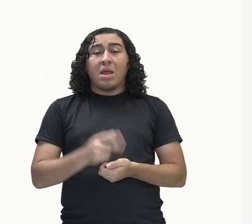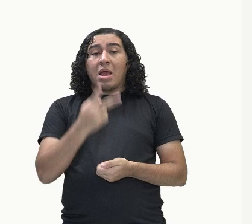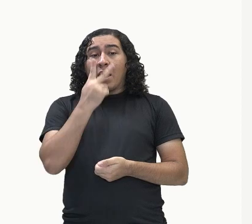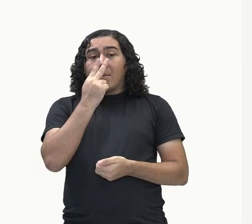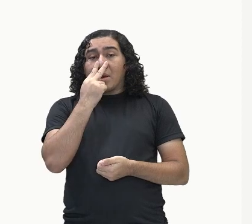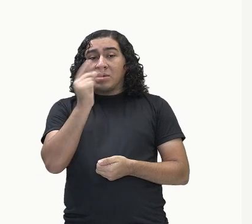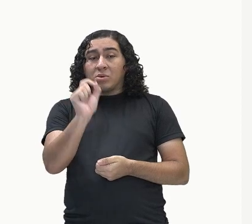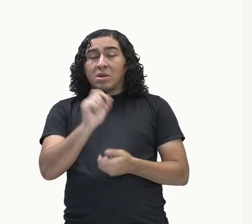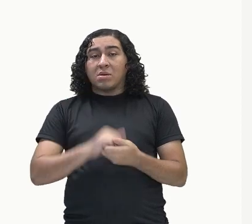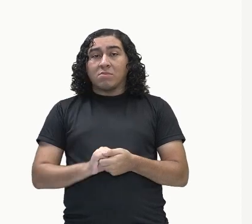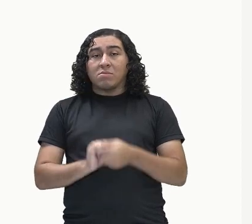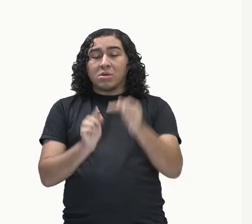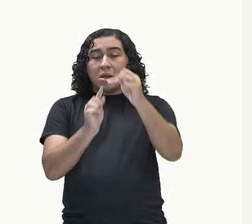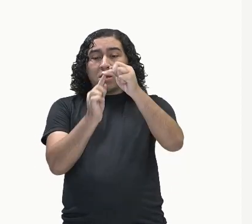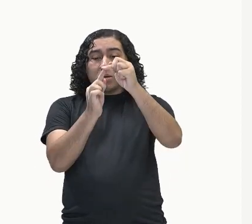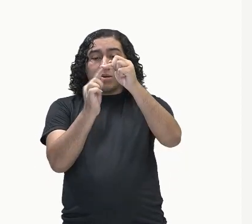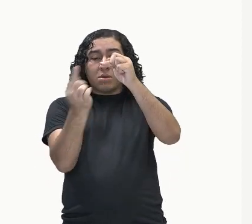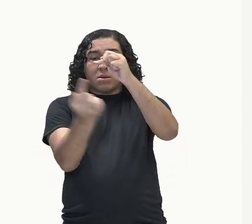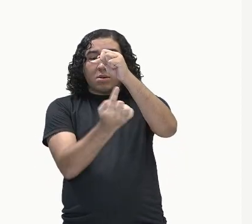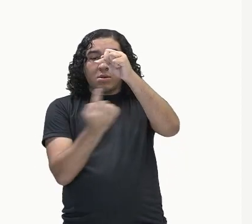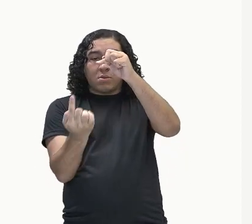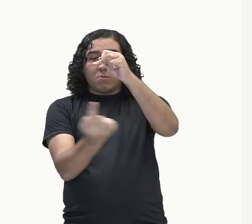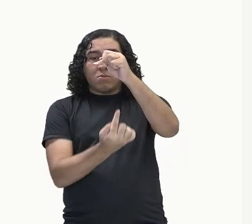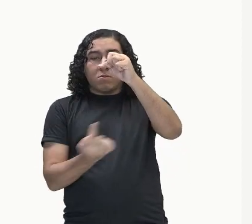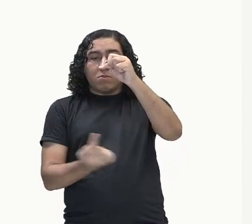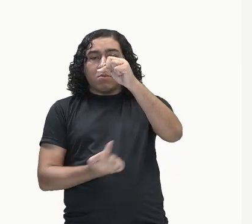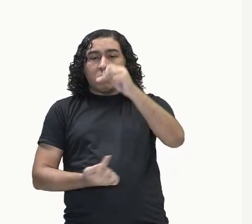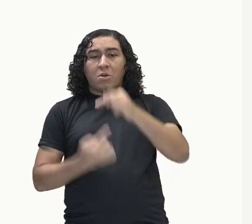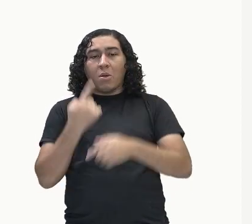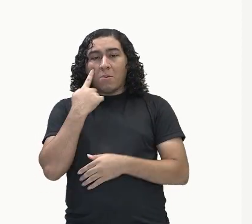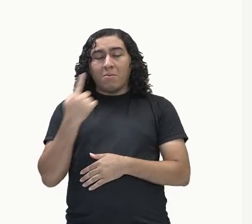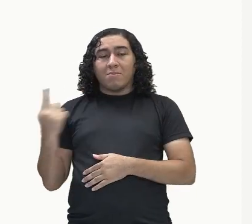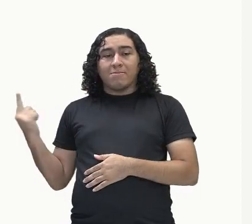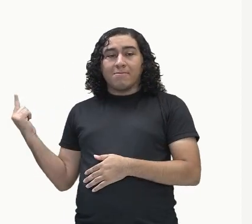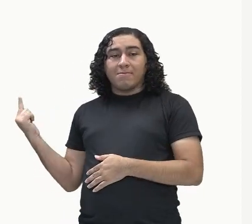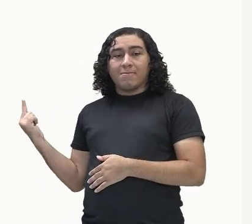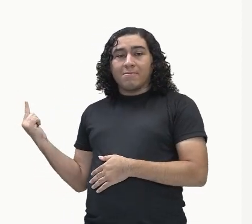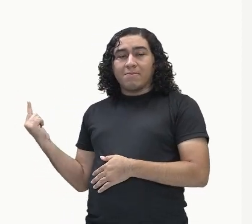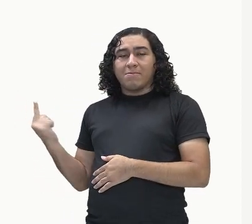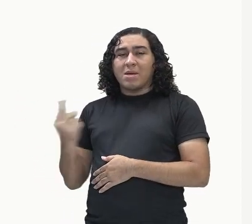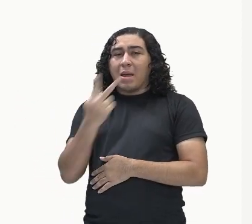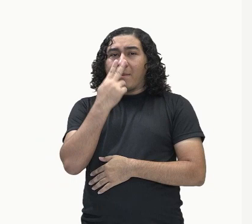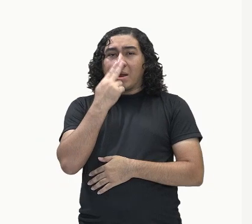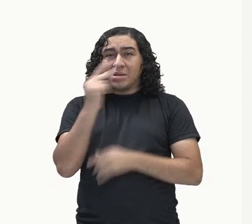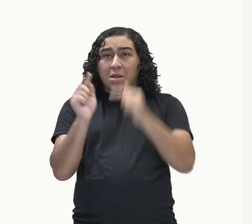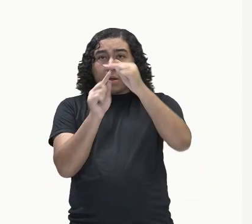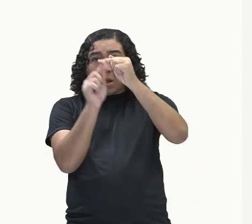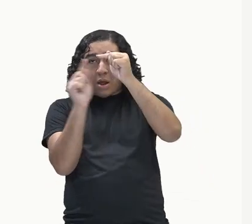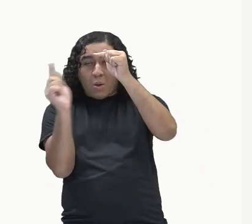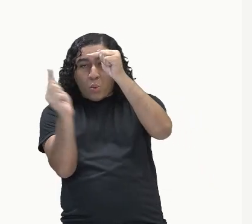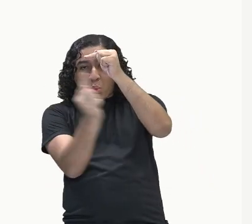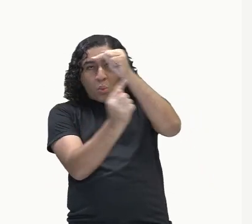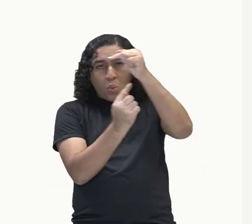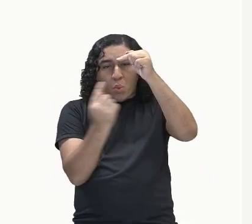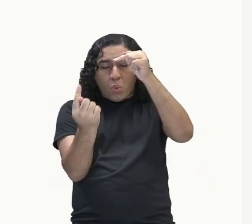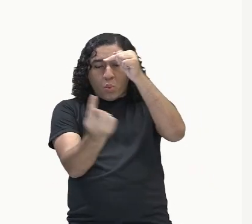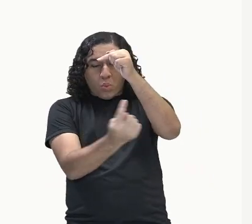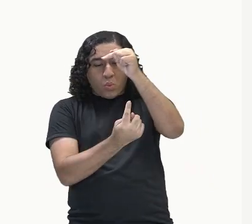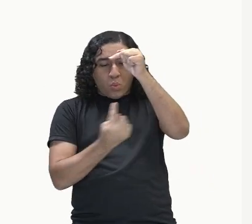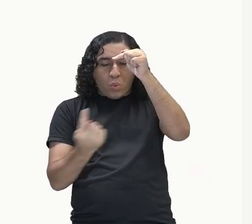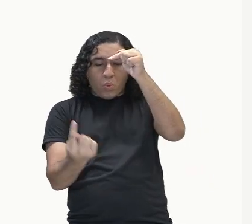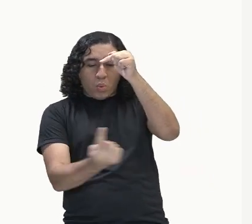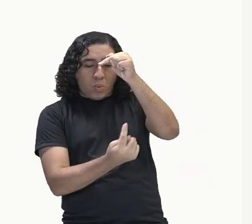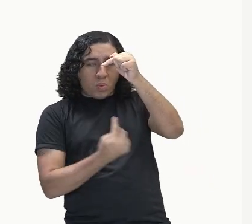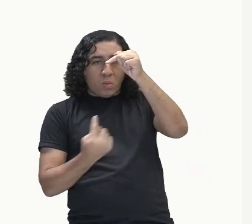de espiral Olha só como essa bactéria tem o seu formato né parece um espiral E aí ele tem essa denominação